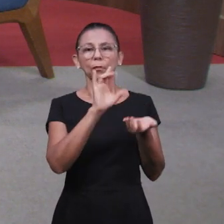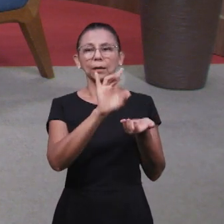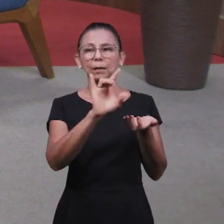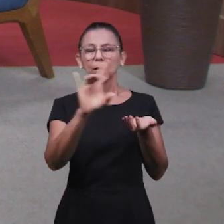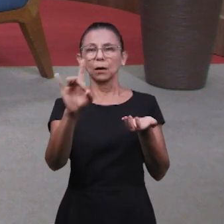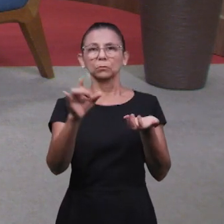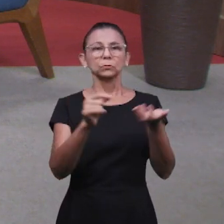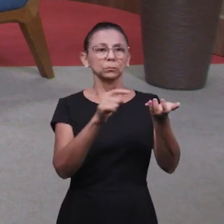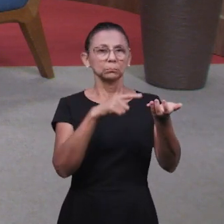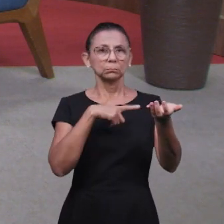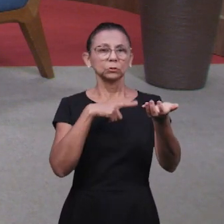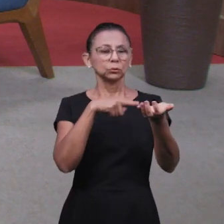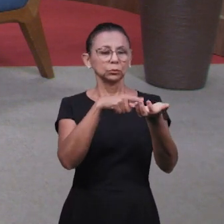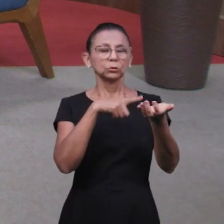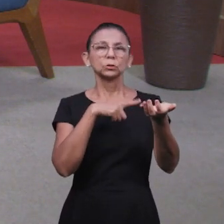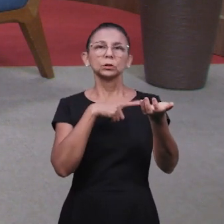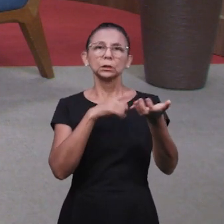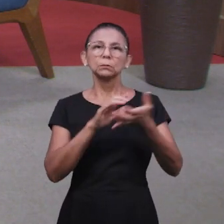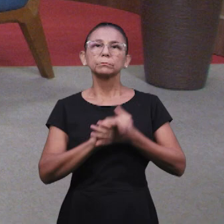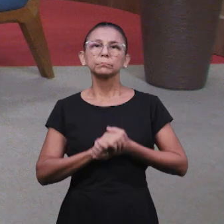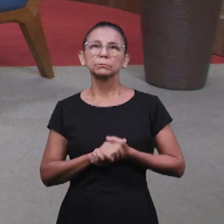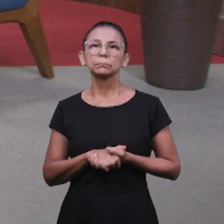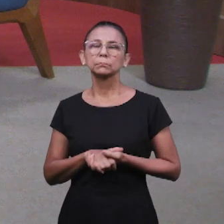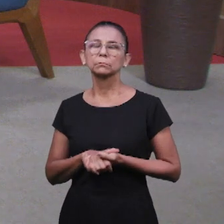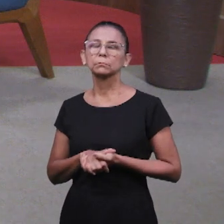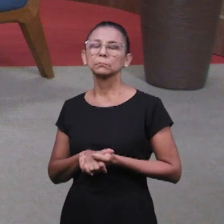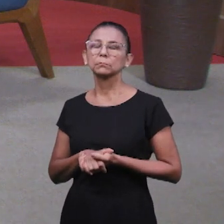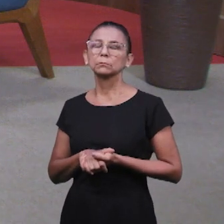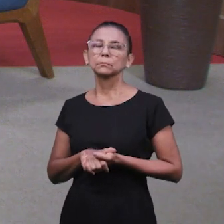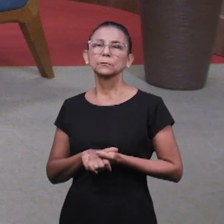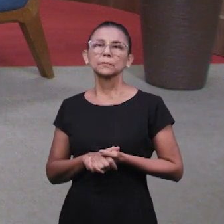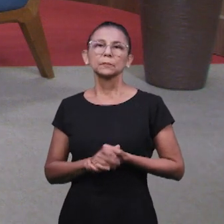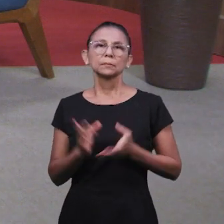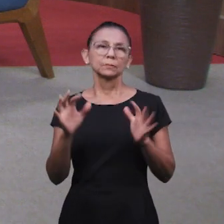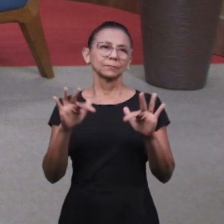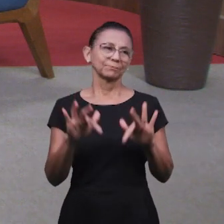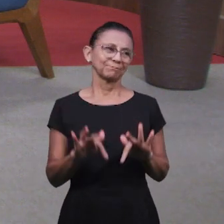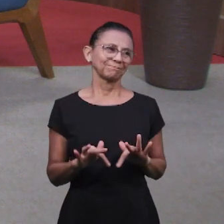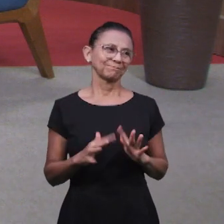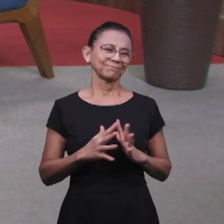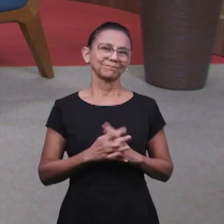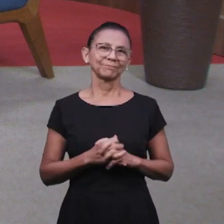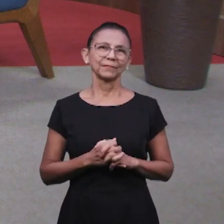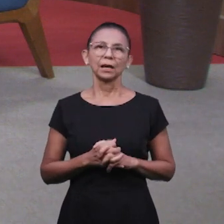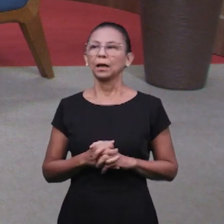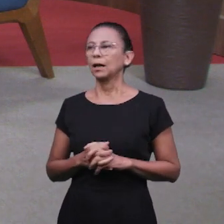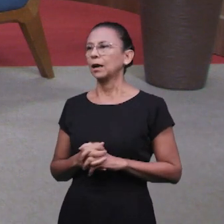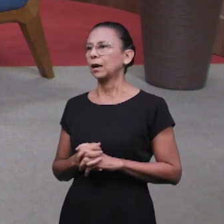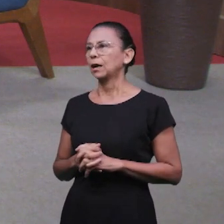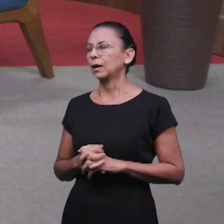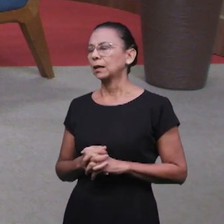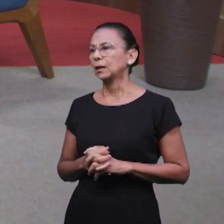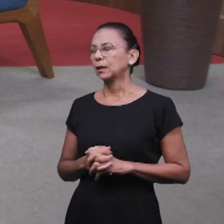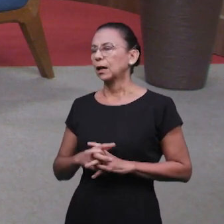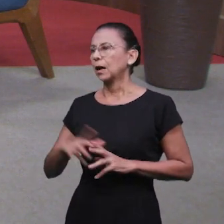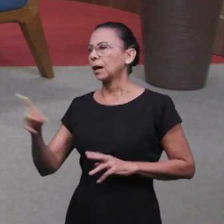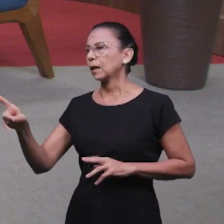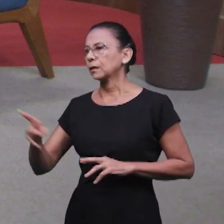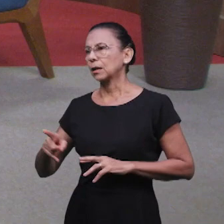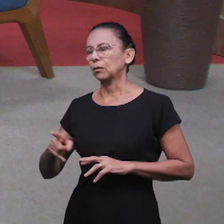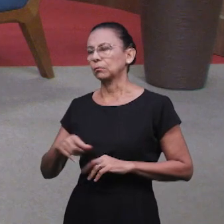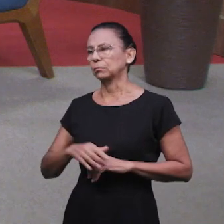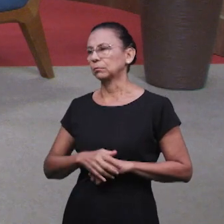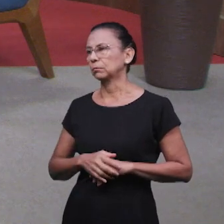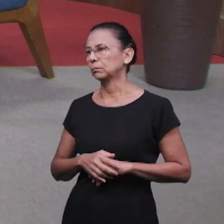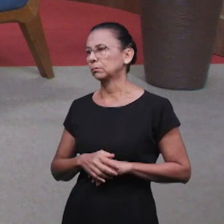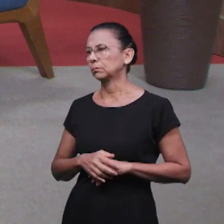um dará conta A de si salvação é mesmo. individual. Exatamente. A experiência é individual. Glória a Jesus. Daniel, estamos chegando ao final do quadro. Não é